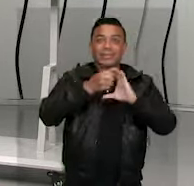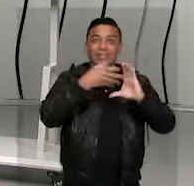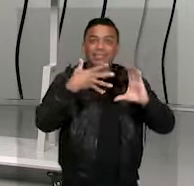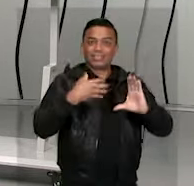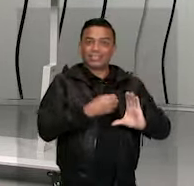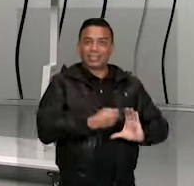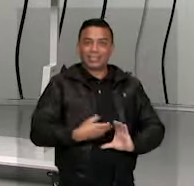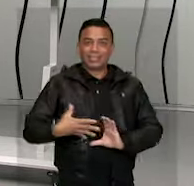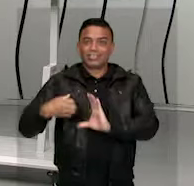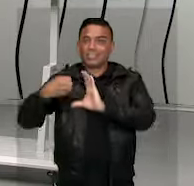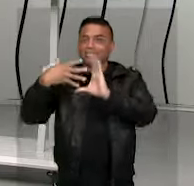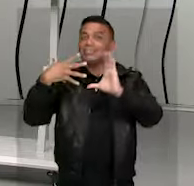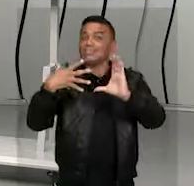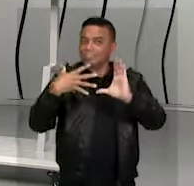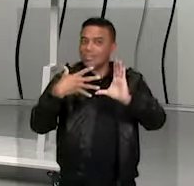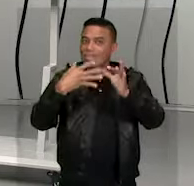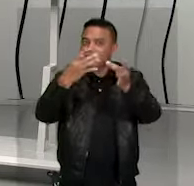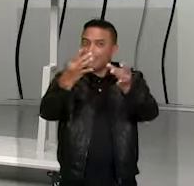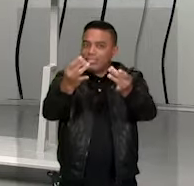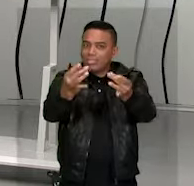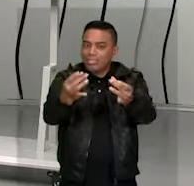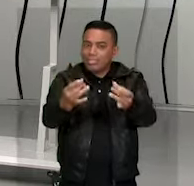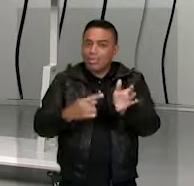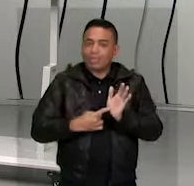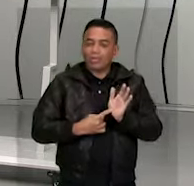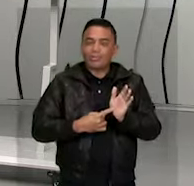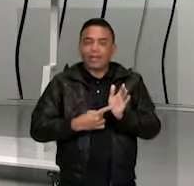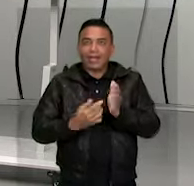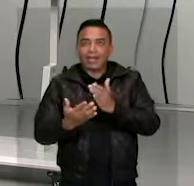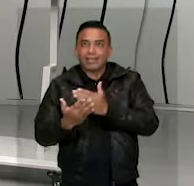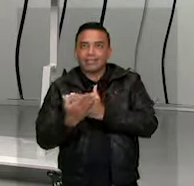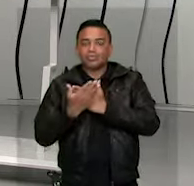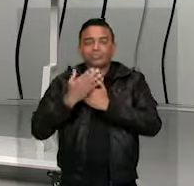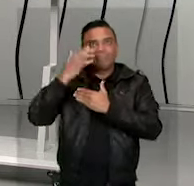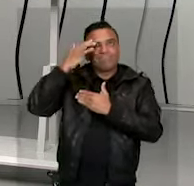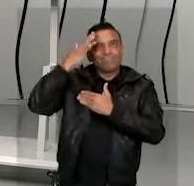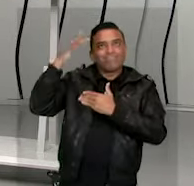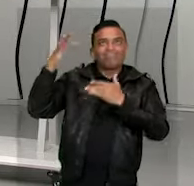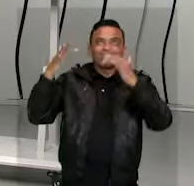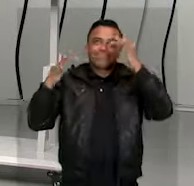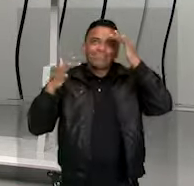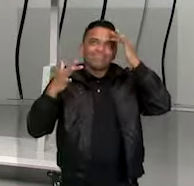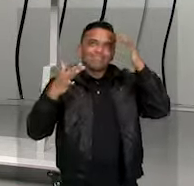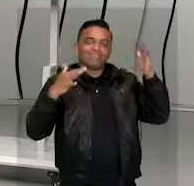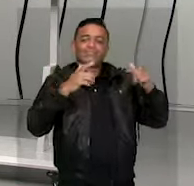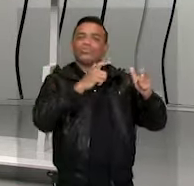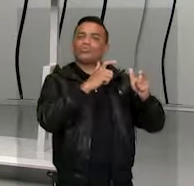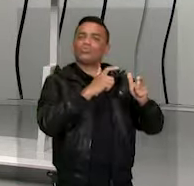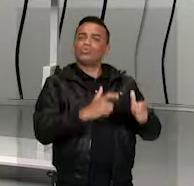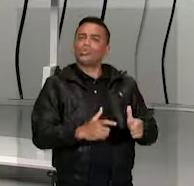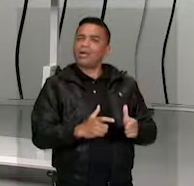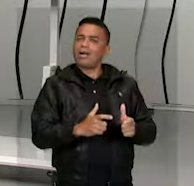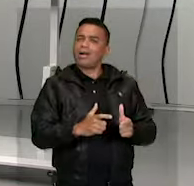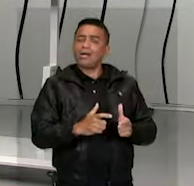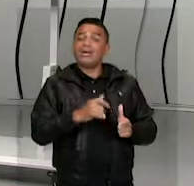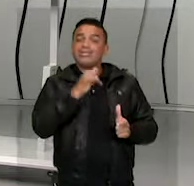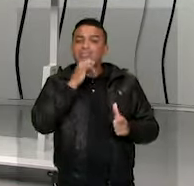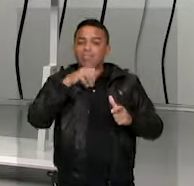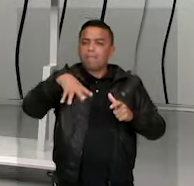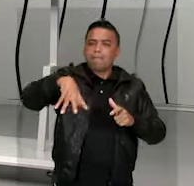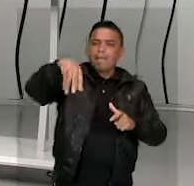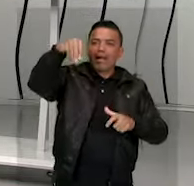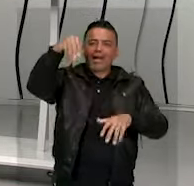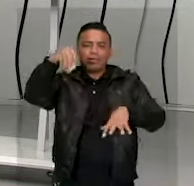características vão sendo feitas na descrição, para a gente imaginando. O lugar também era um belo palácio, ou